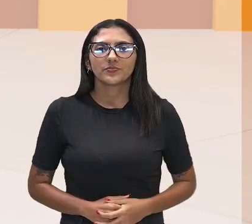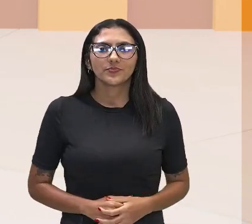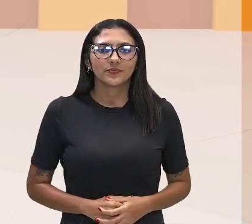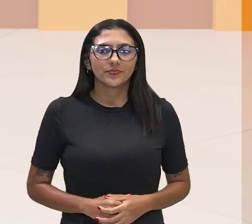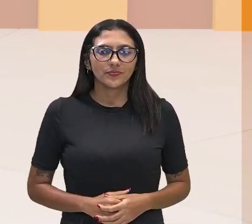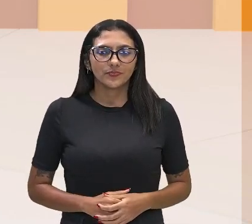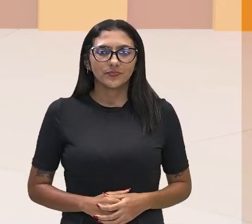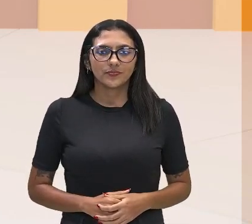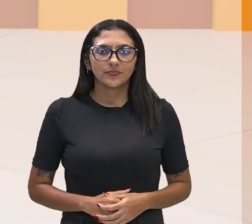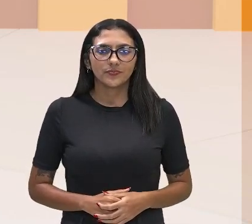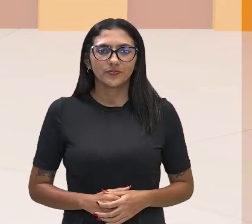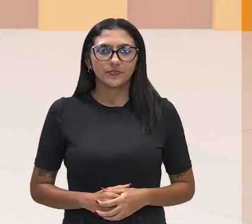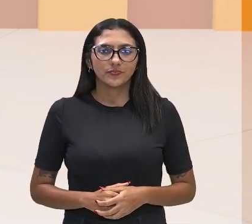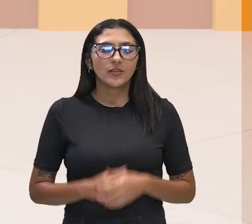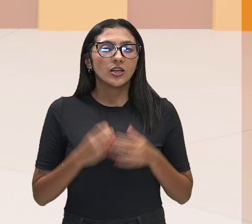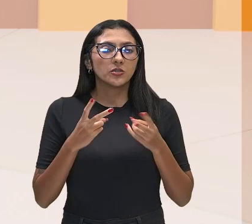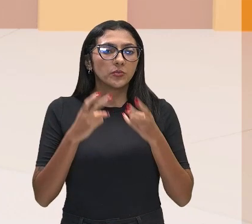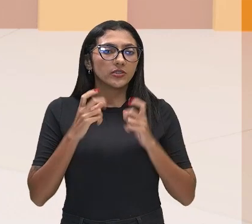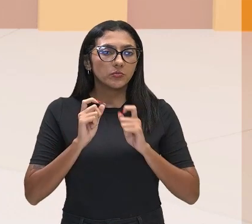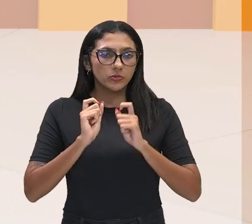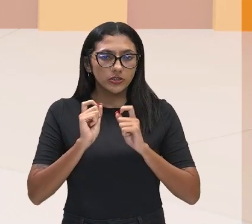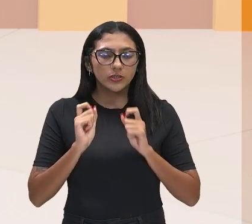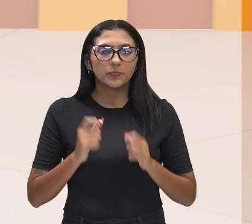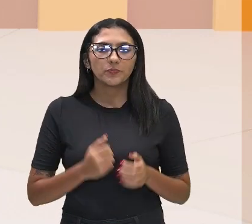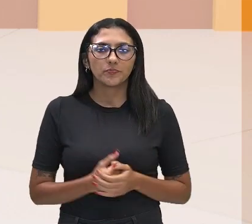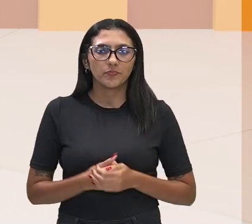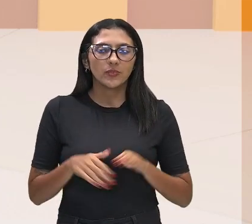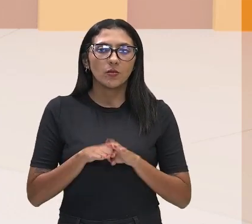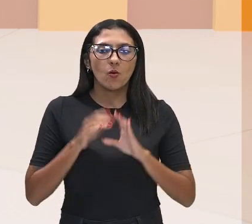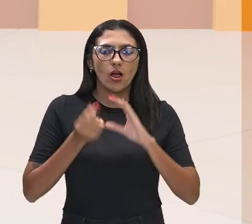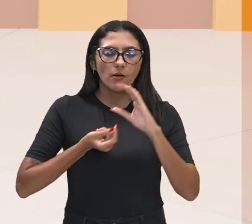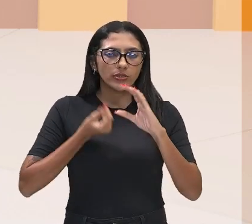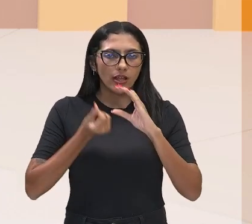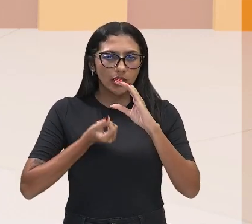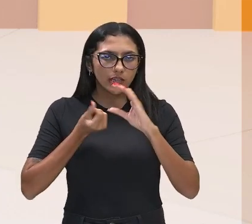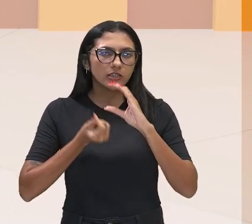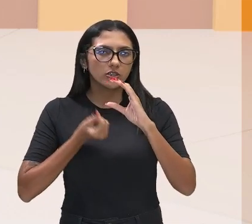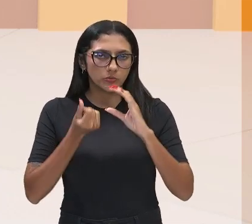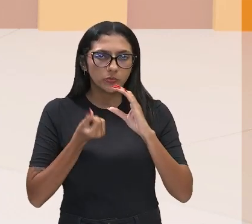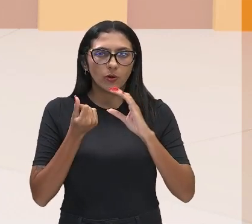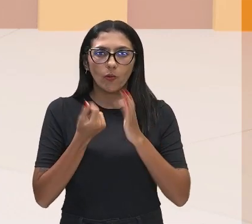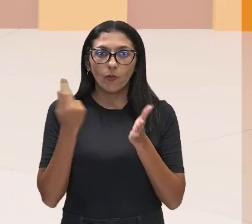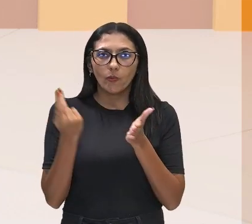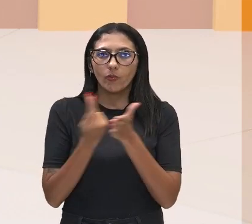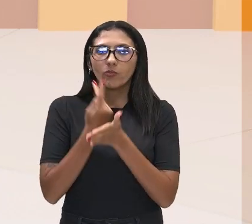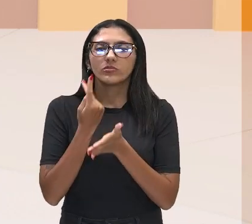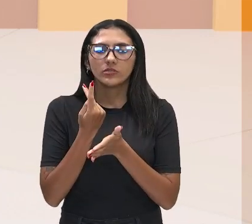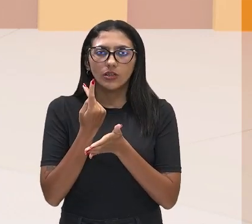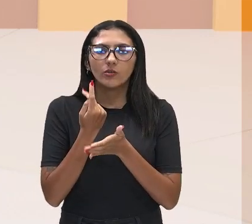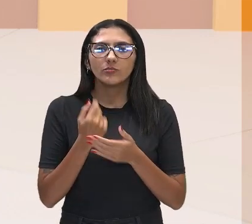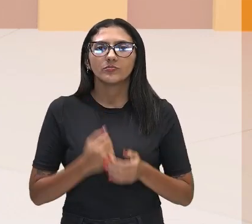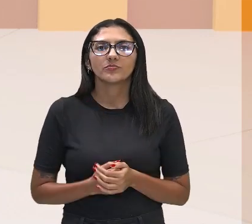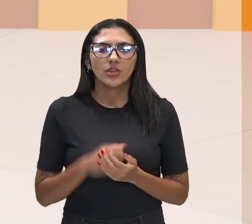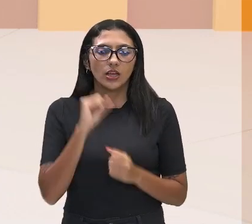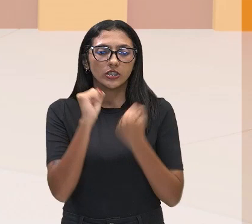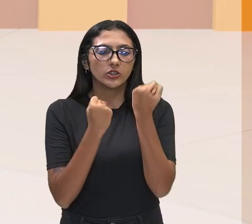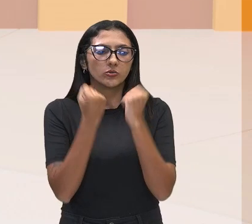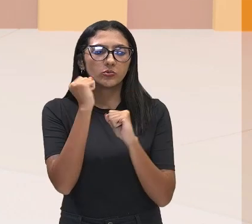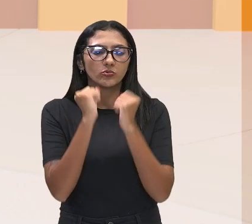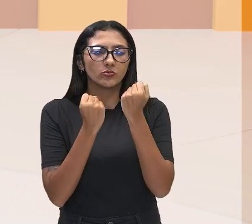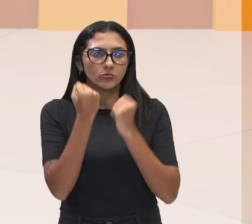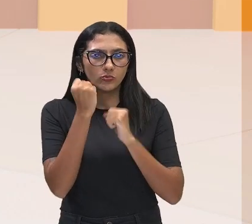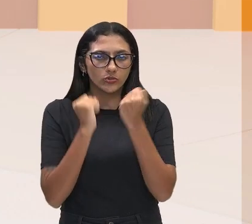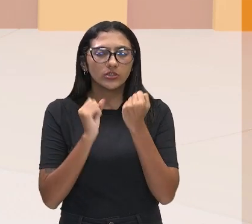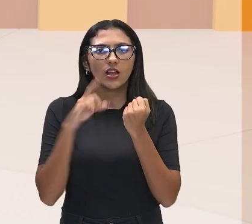que ocorre com a consolidação do capitalismo, que houve esse momento aí onde as indústrias, as fábricas vão começar